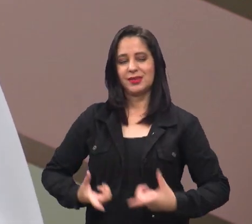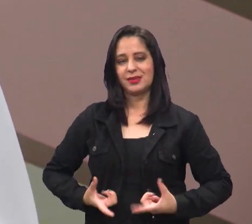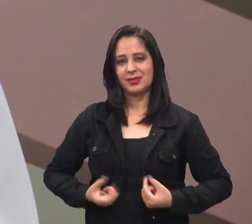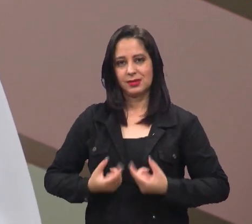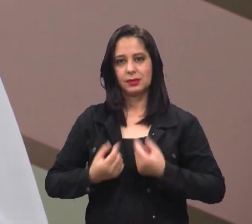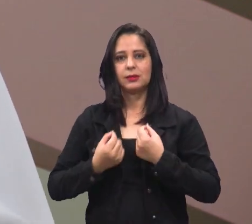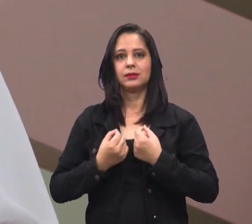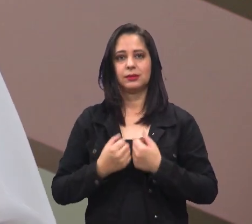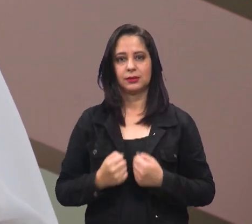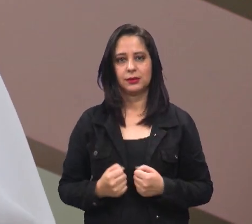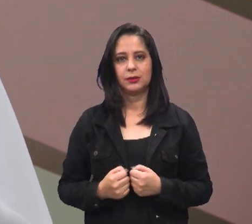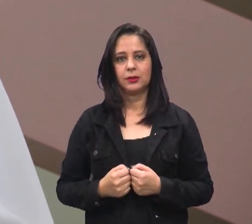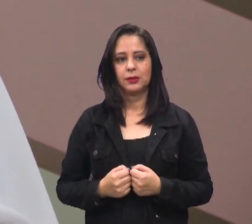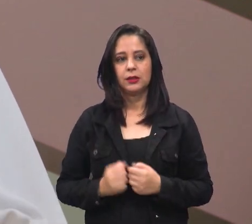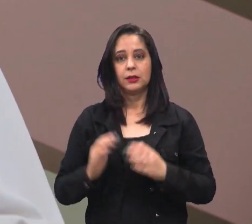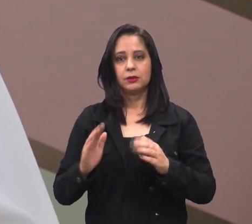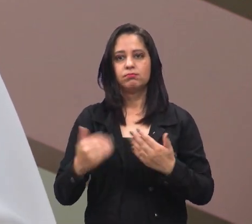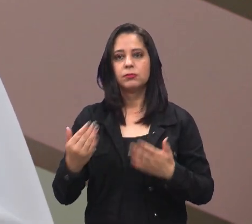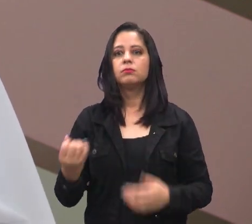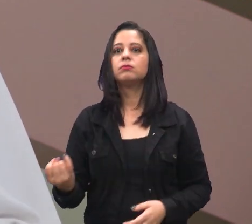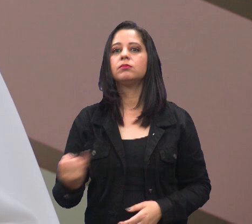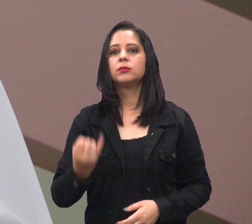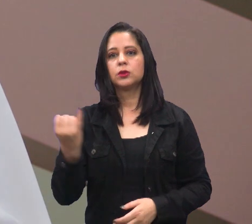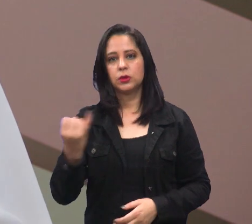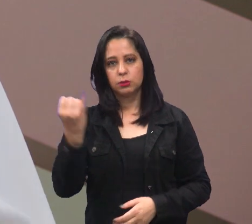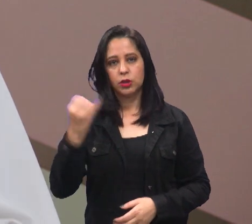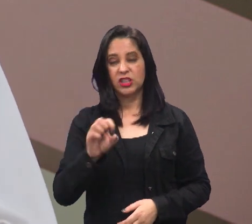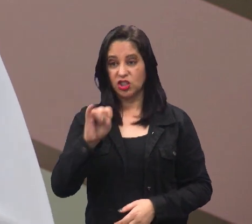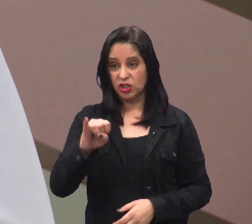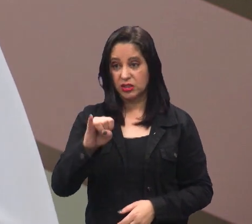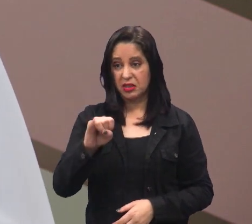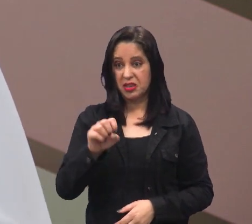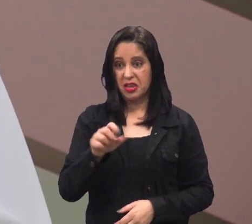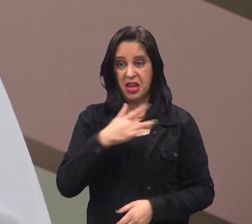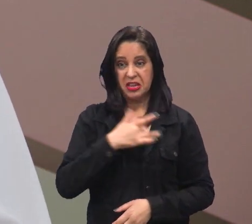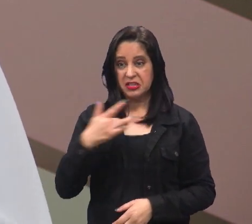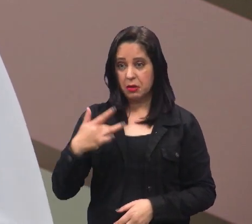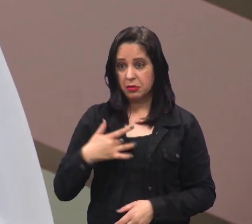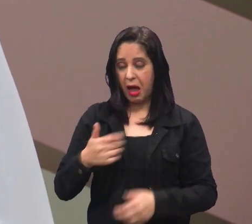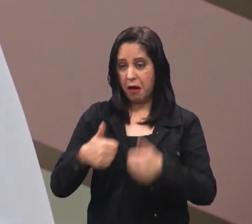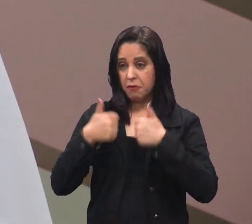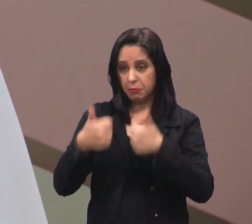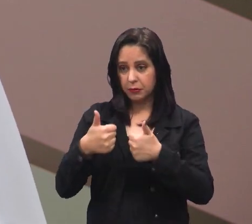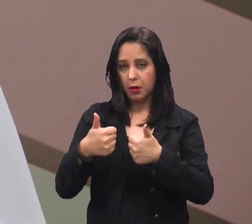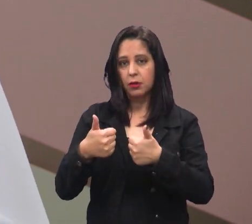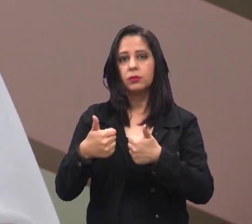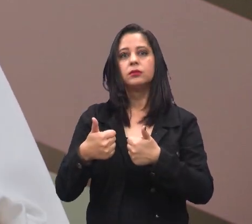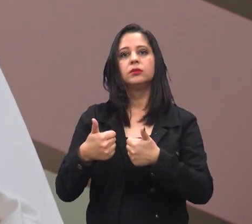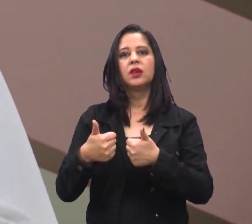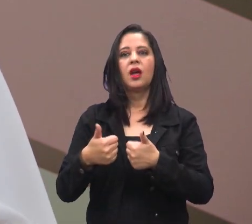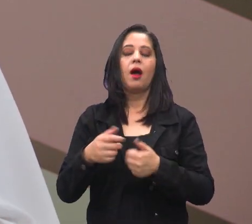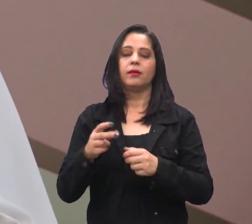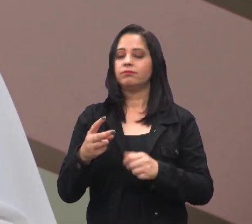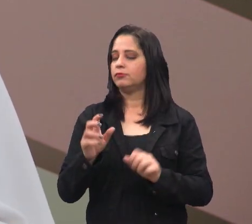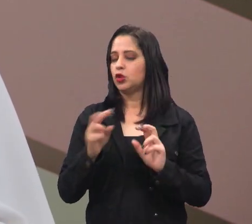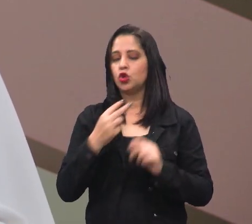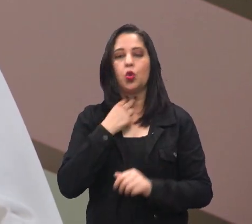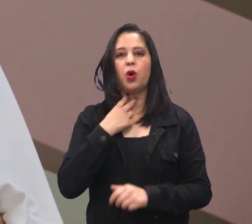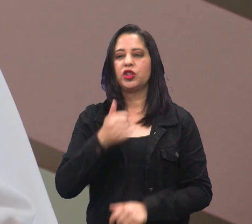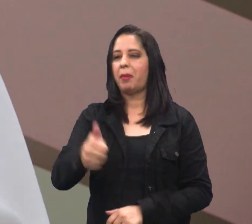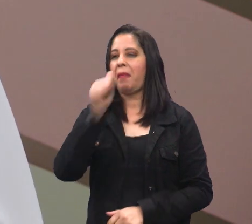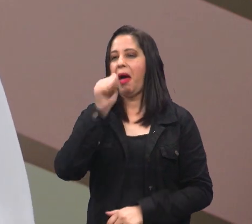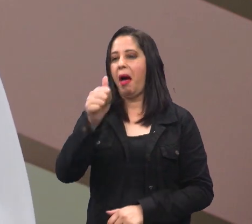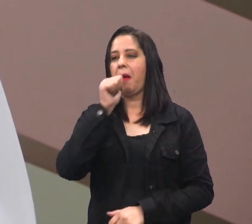todo mundo que está saudável, que está bem, que não vá doar cansado após ingestão de bebida alcoólica, e